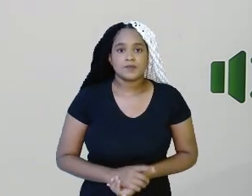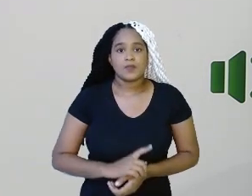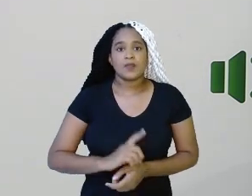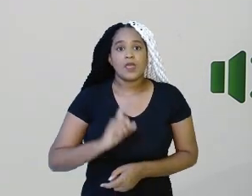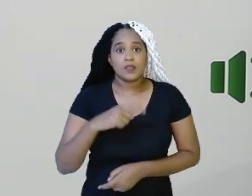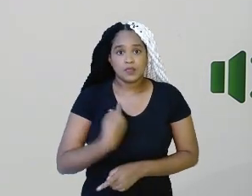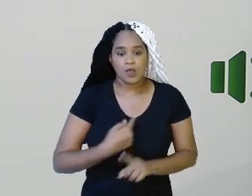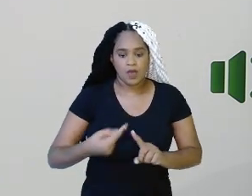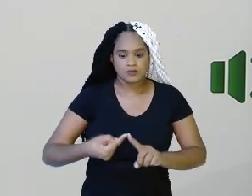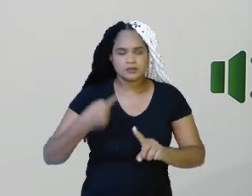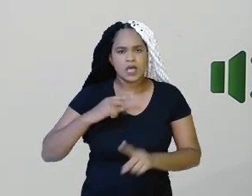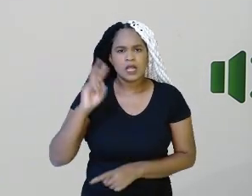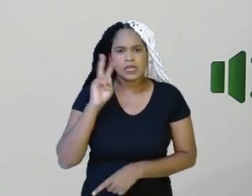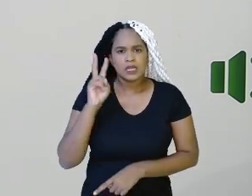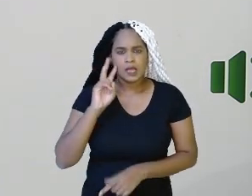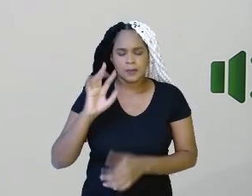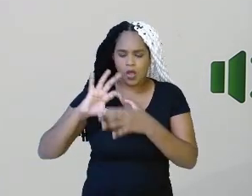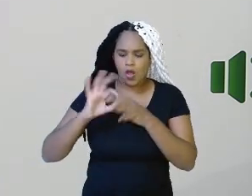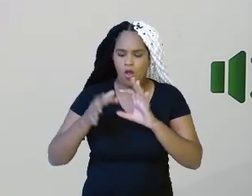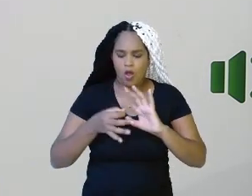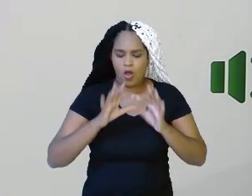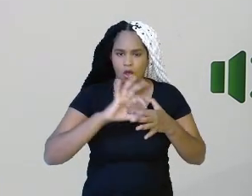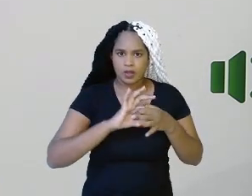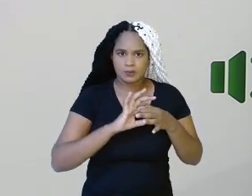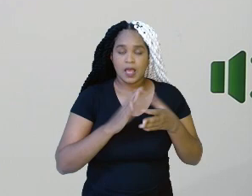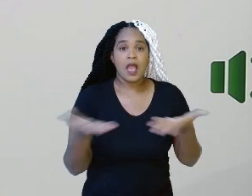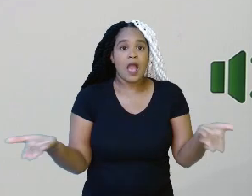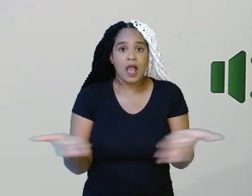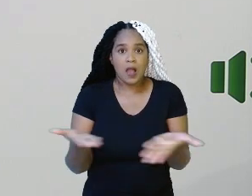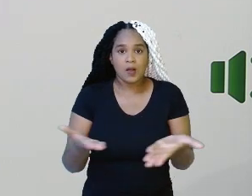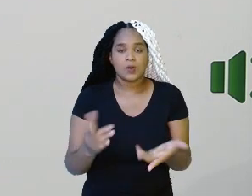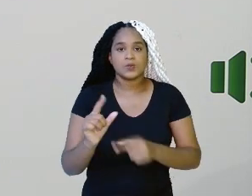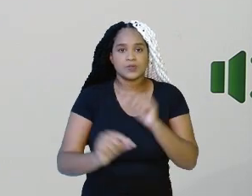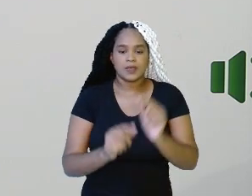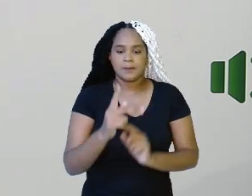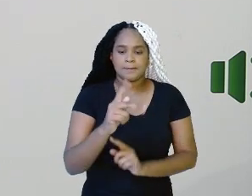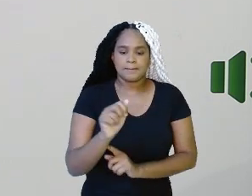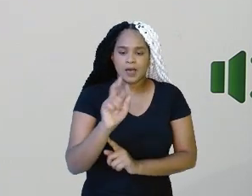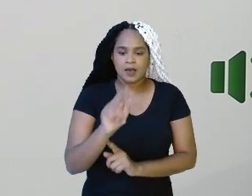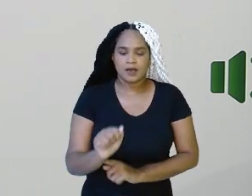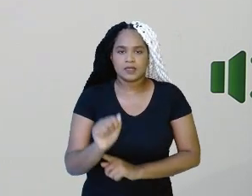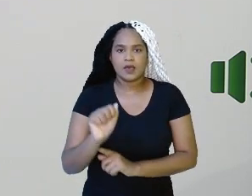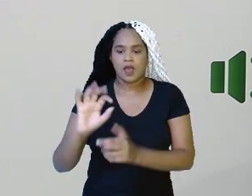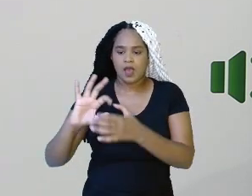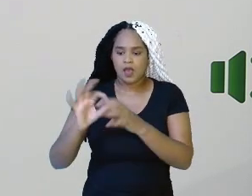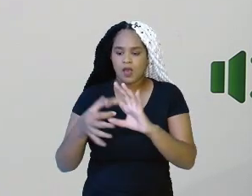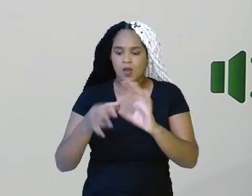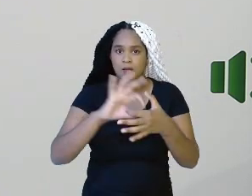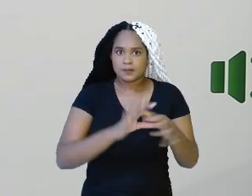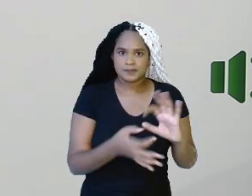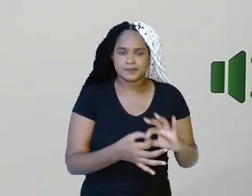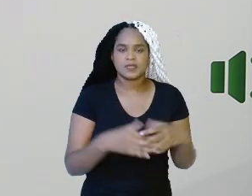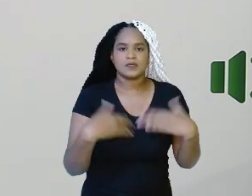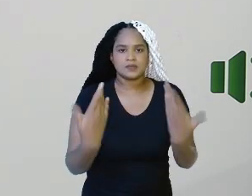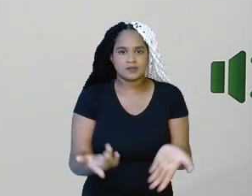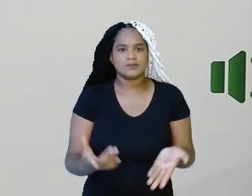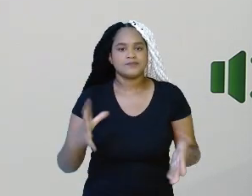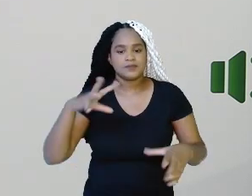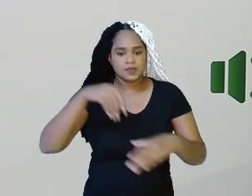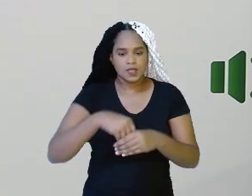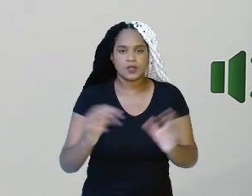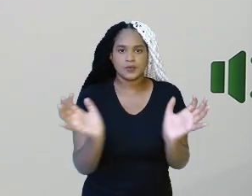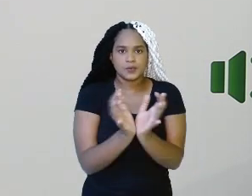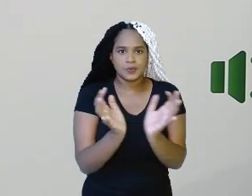tempo atrás, lembra que teve as Olimpíadas e agora nós vamos ter as Paralimpíadas? Pois é, entre os indígenas também